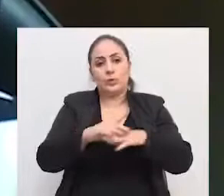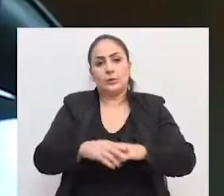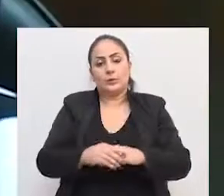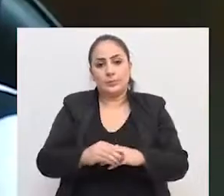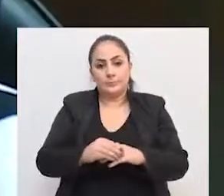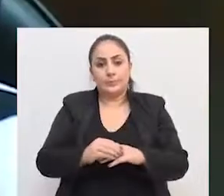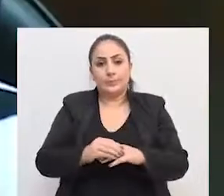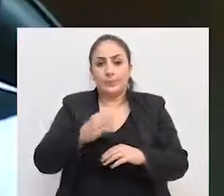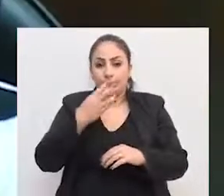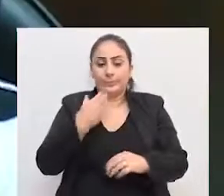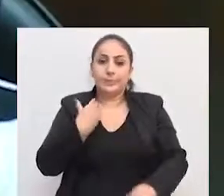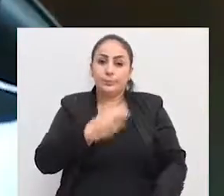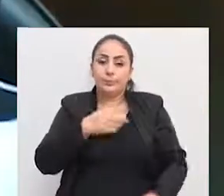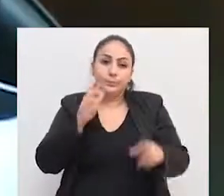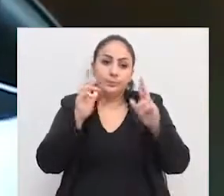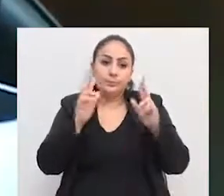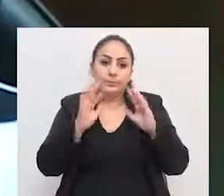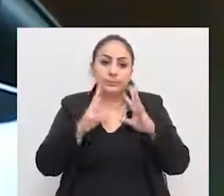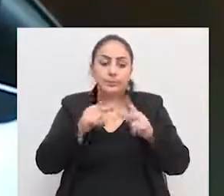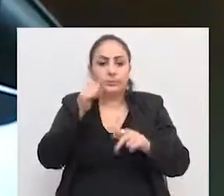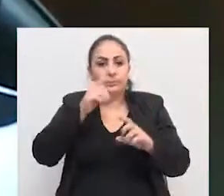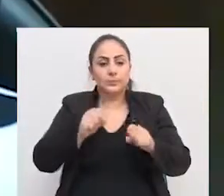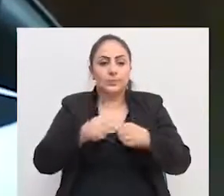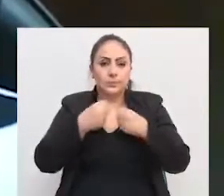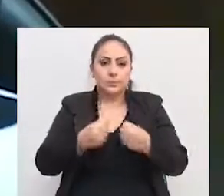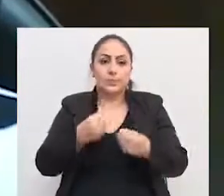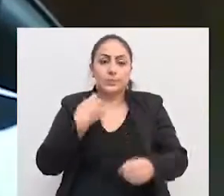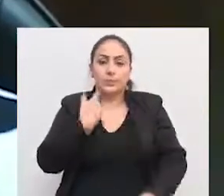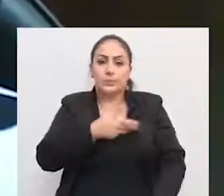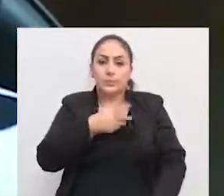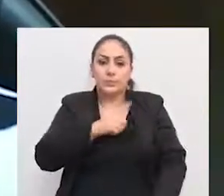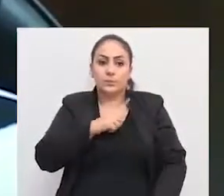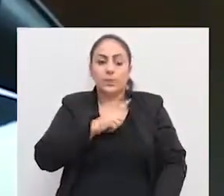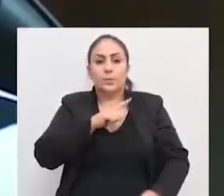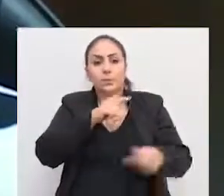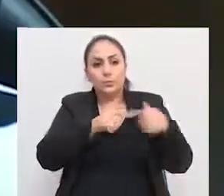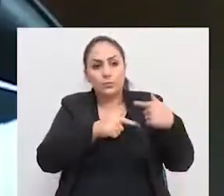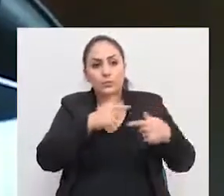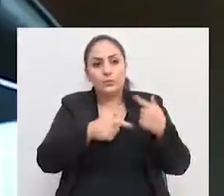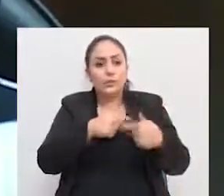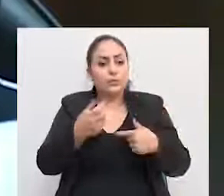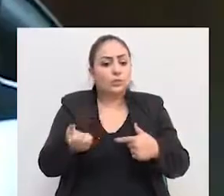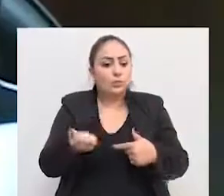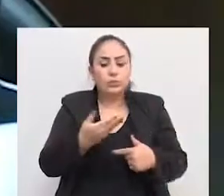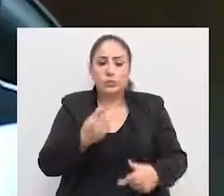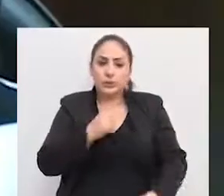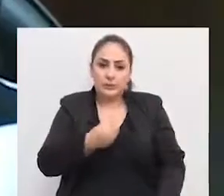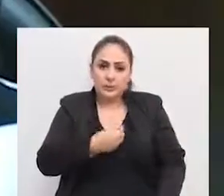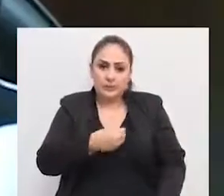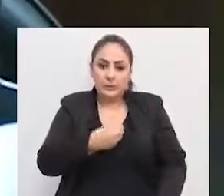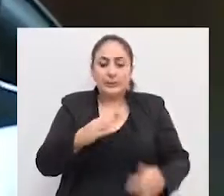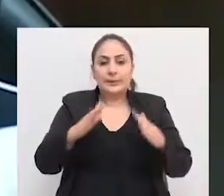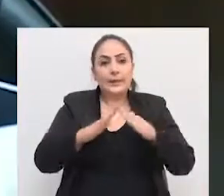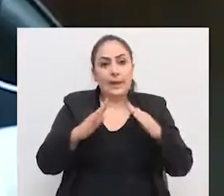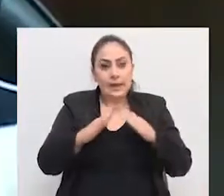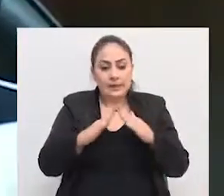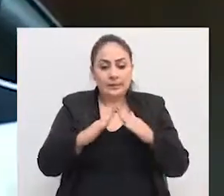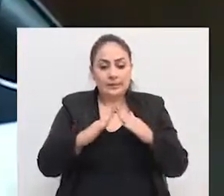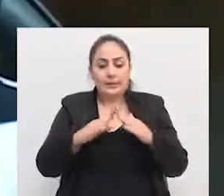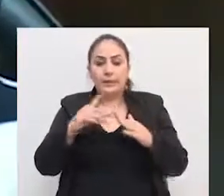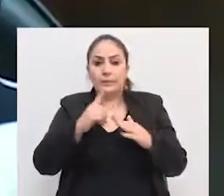Então, a gente espera que isso seja reforçado. A gente tem uma geração novinha aí que está em